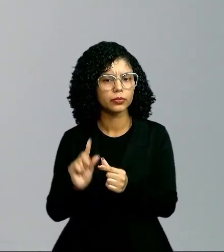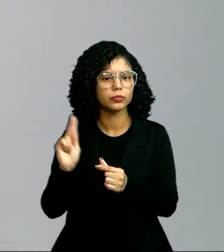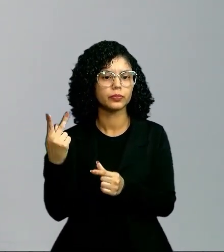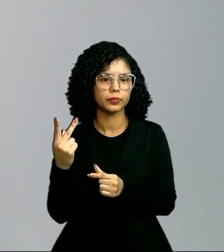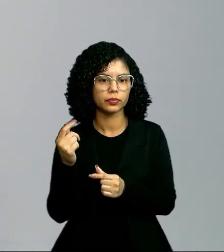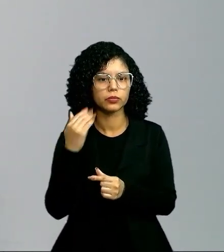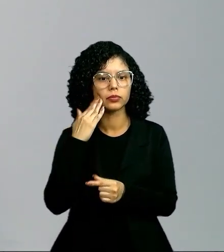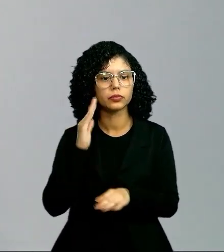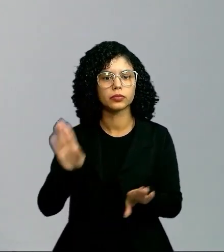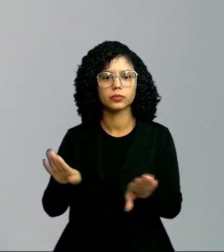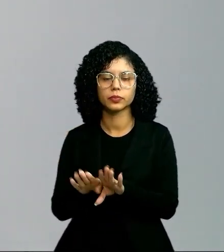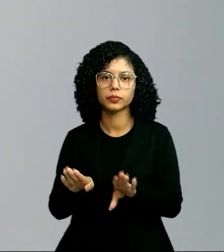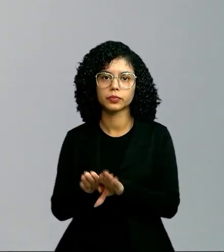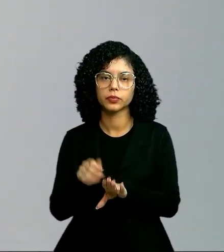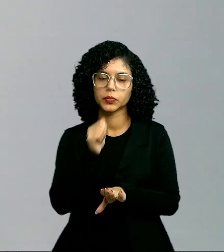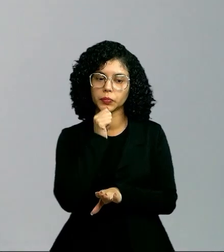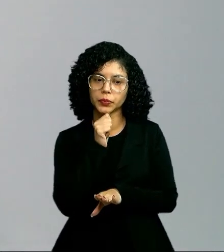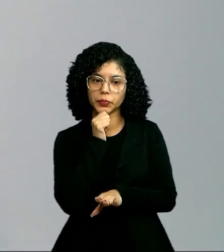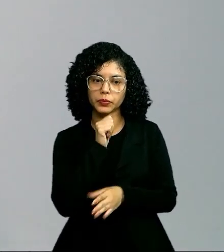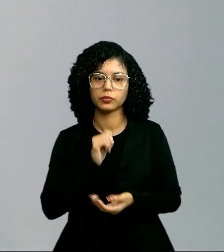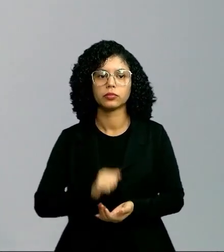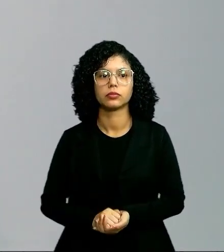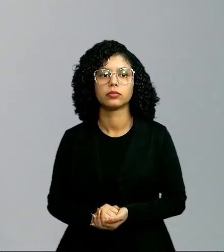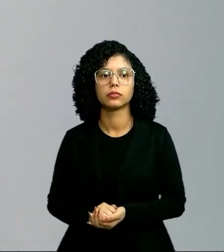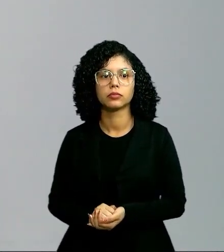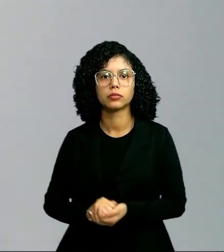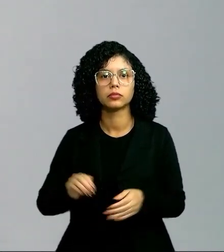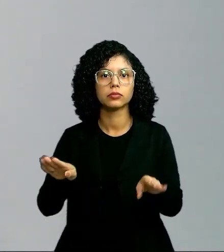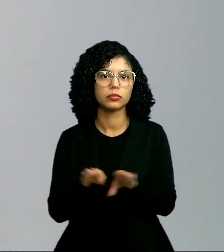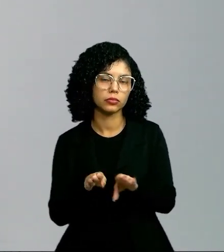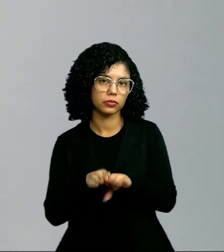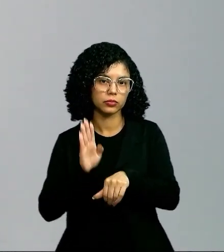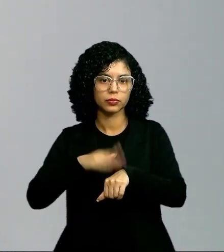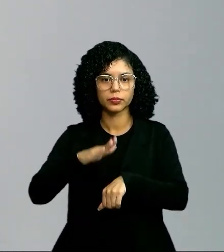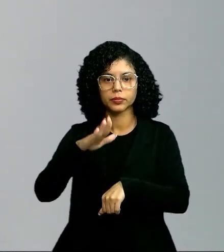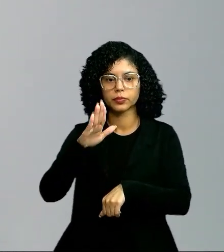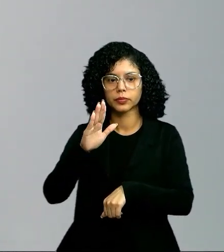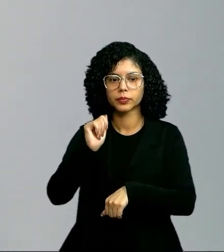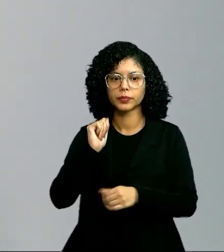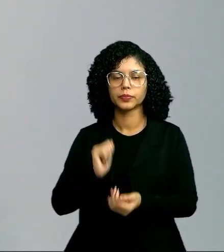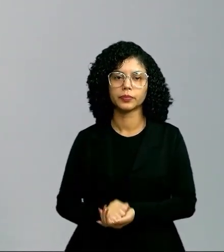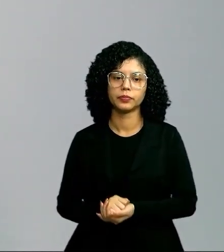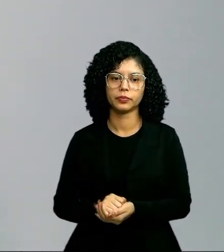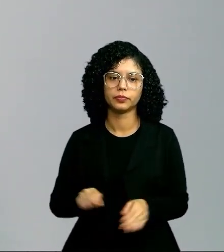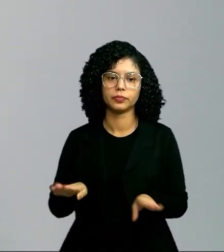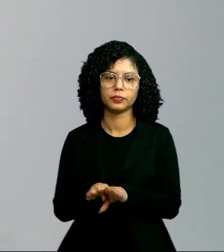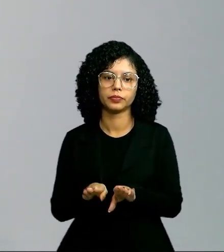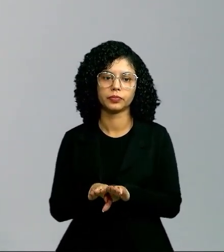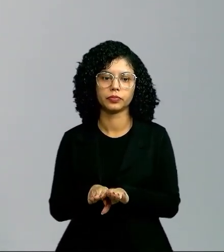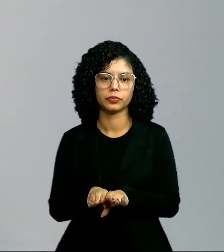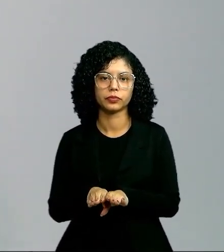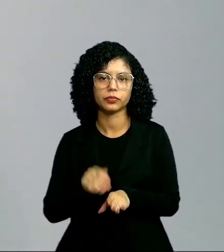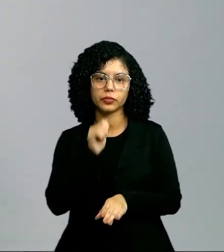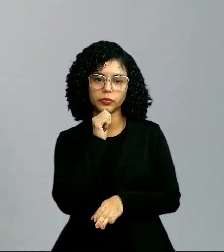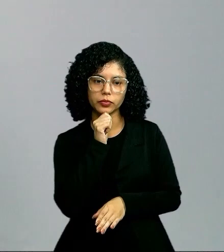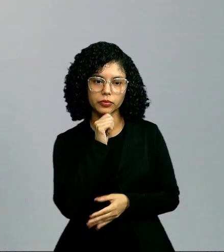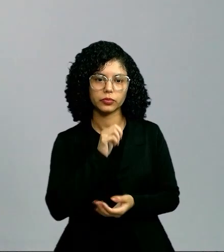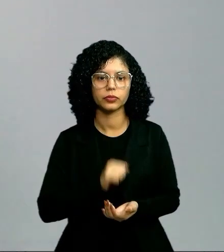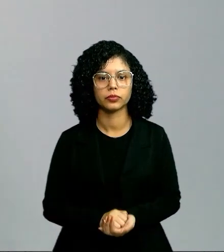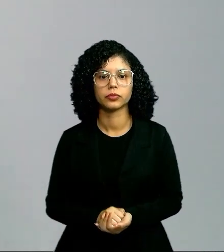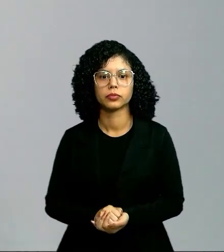hidrogênio, tá? E o hidrogênio vai para o carbono que tem mais hidrogênio. Essa é a regra de Markov-Nikov.